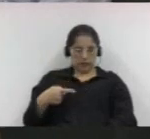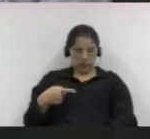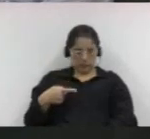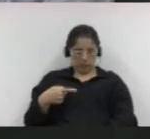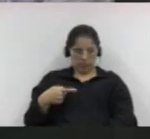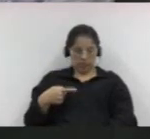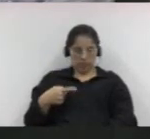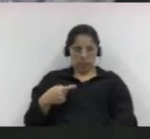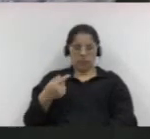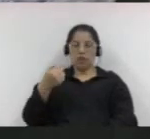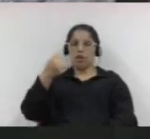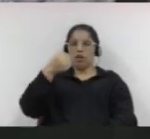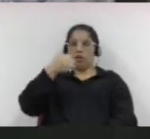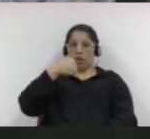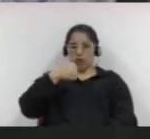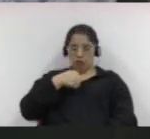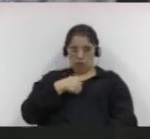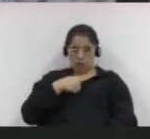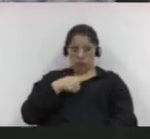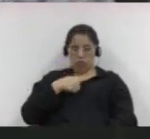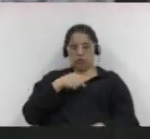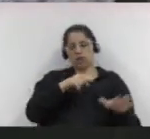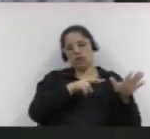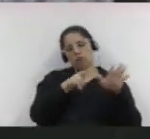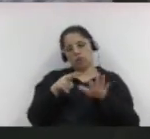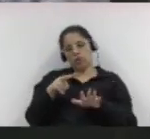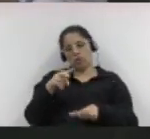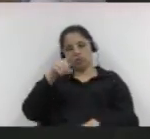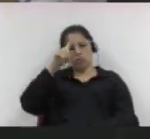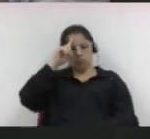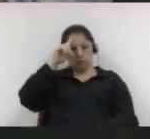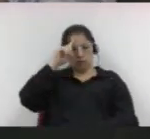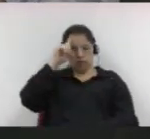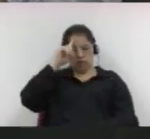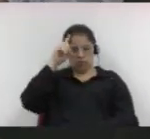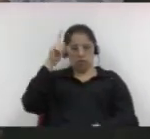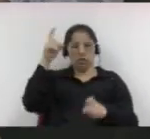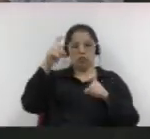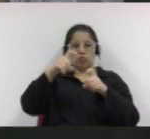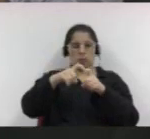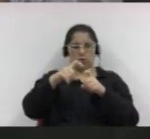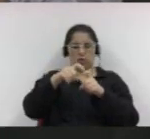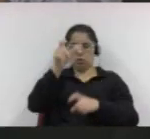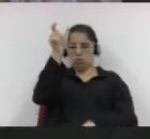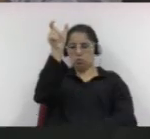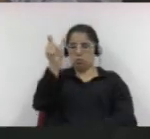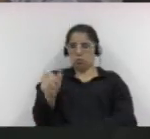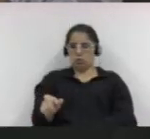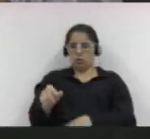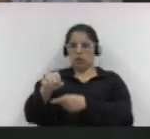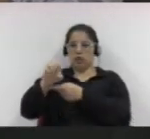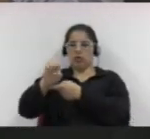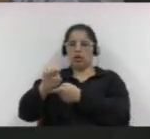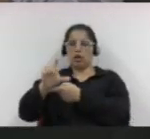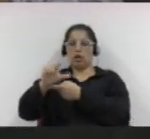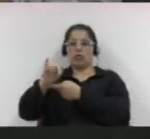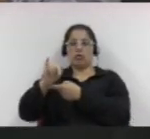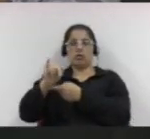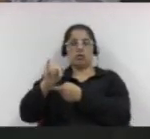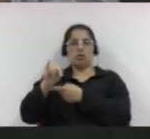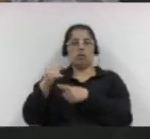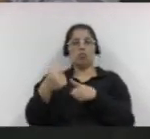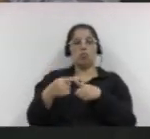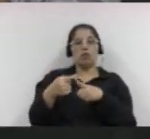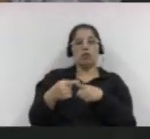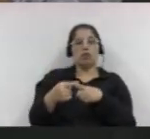Eu cheguei a semana toda no médico, no doutor Eli, a questão de dúvidas, porque